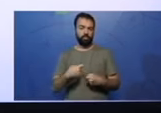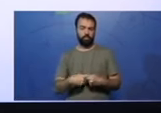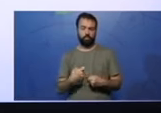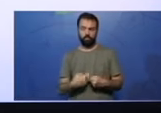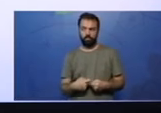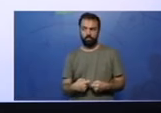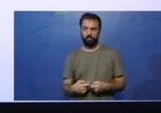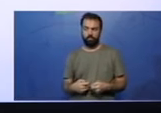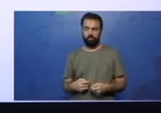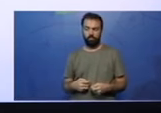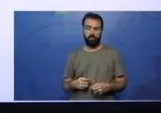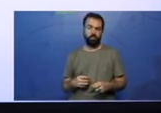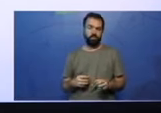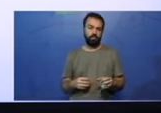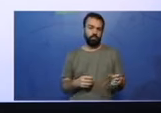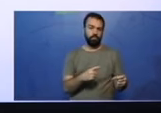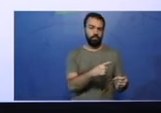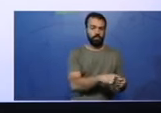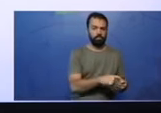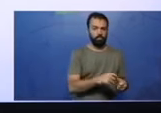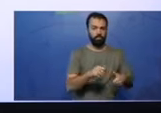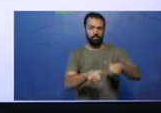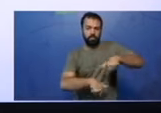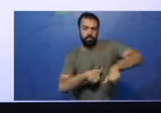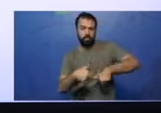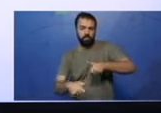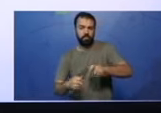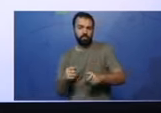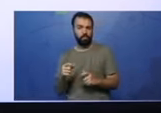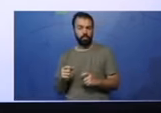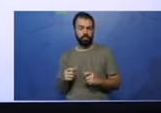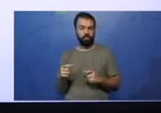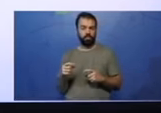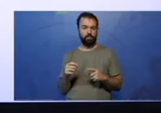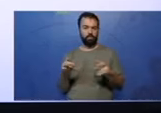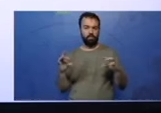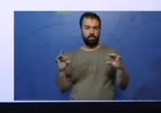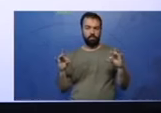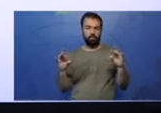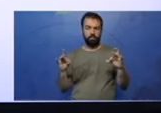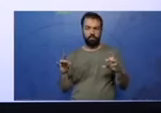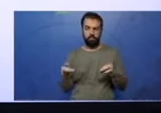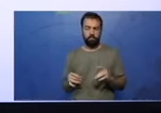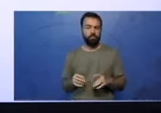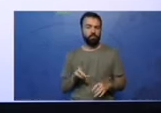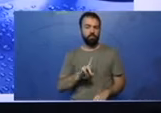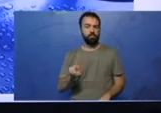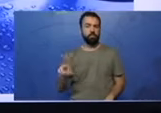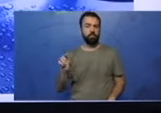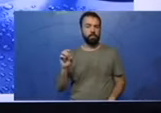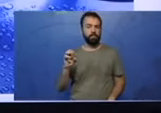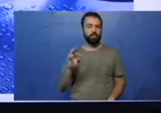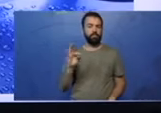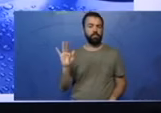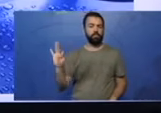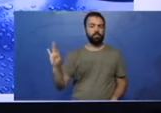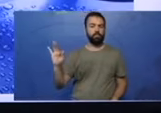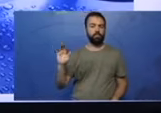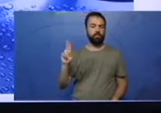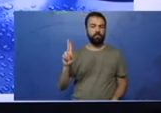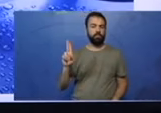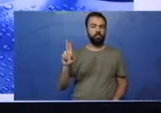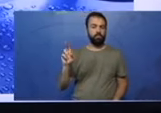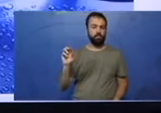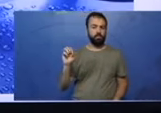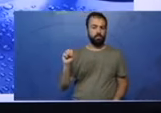a gente tem a passagem do estado sólido para o estado líquido. Essa passagem é chamada de fusão. Um exemplo